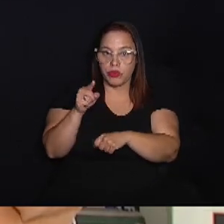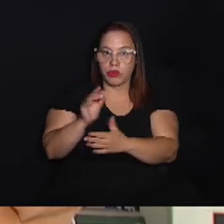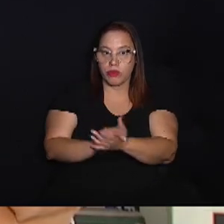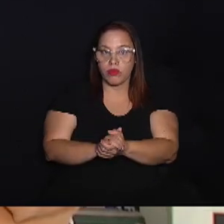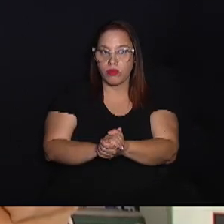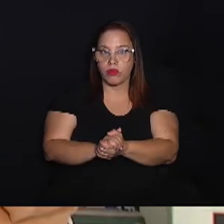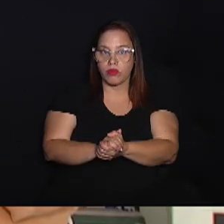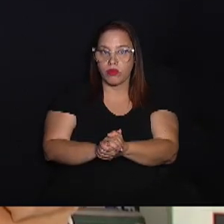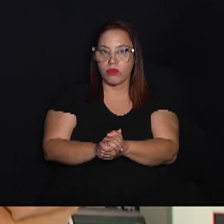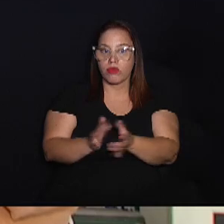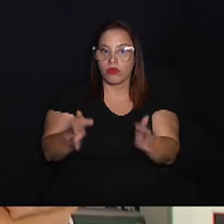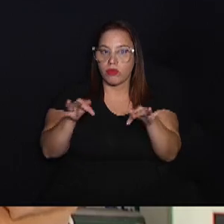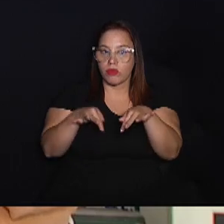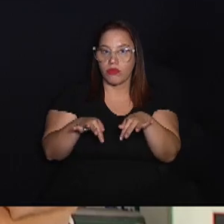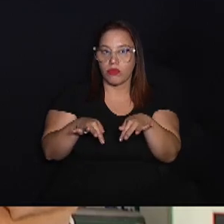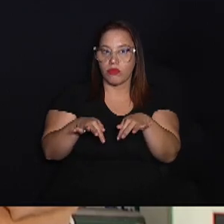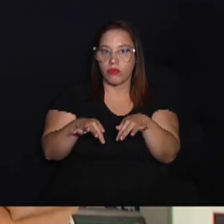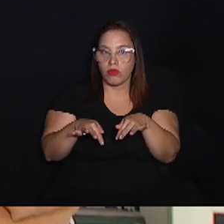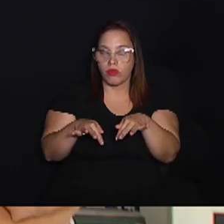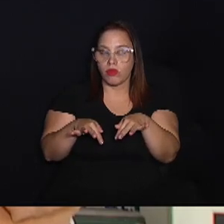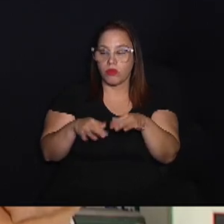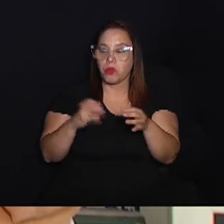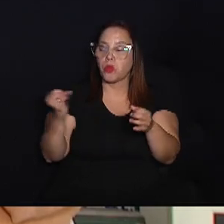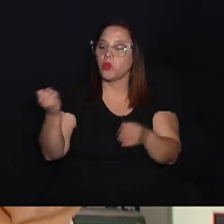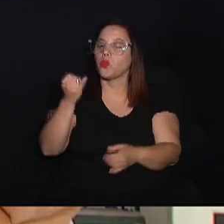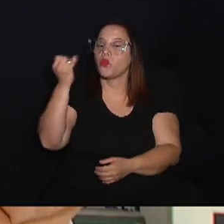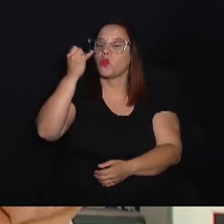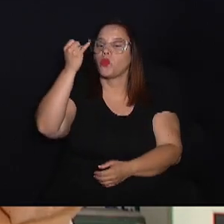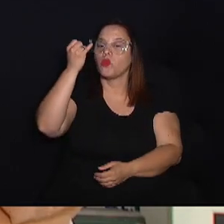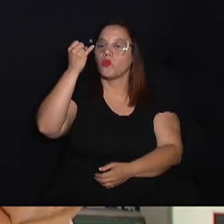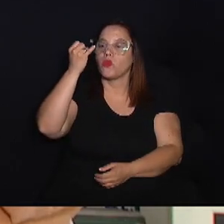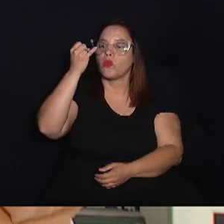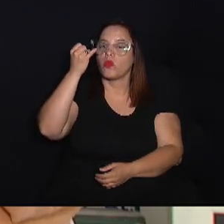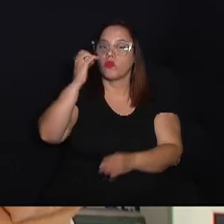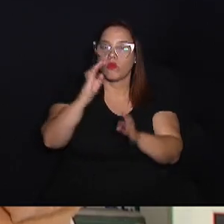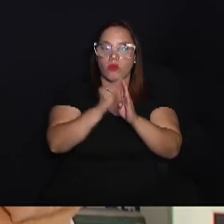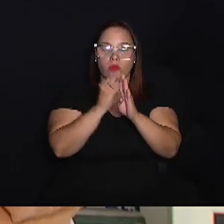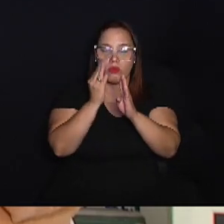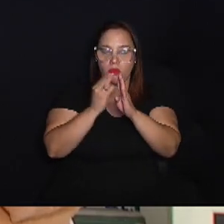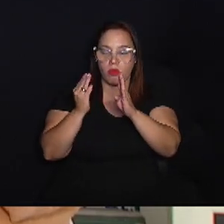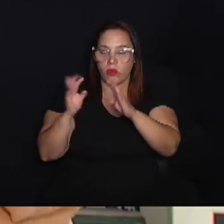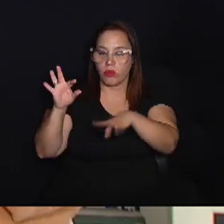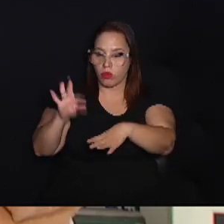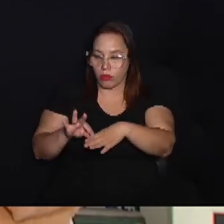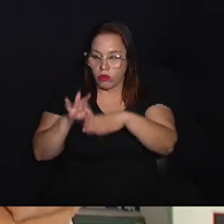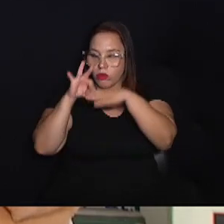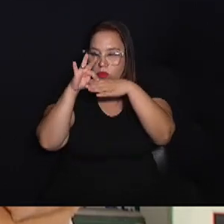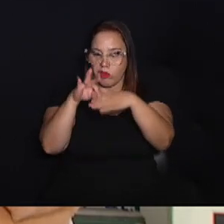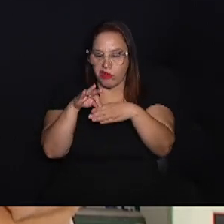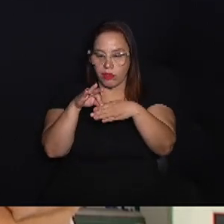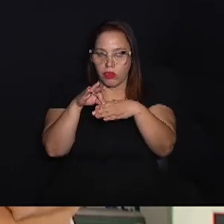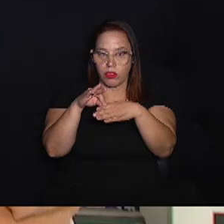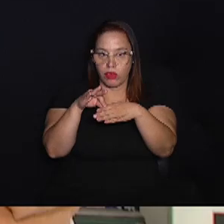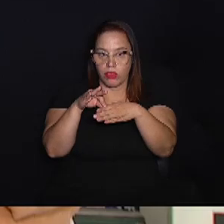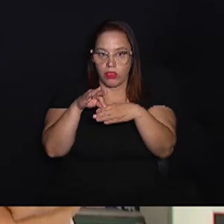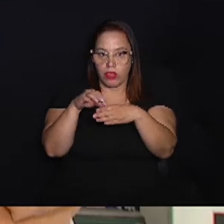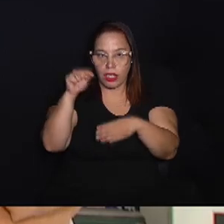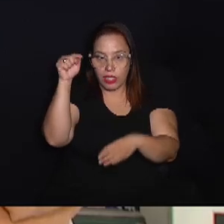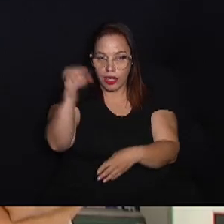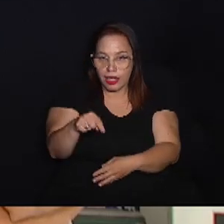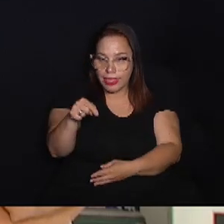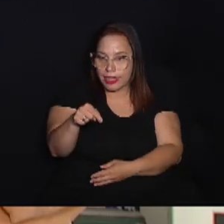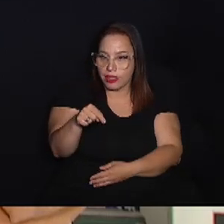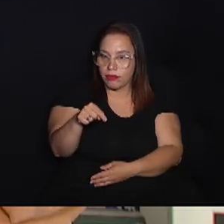gostaria que você, para a gente finalizar, ressaltasse a importância da biblioteca física, né? Da biblioteca essa que nós